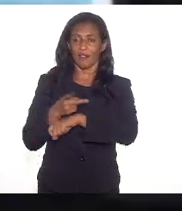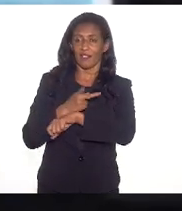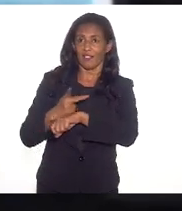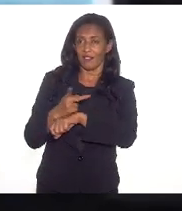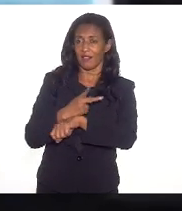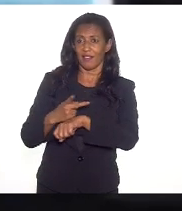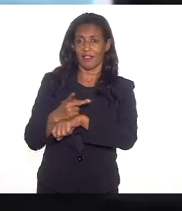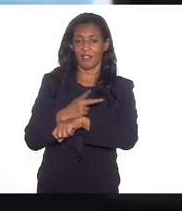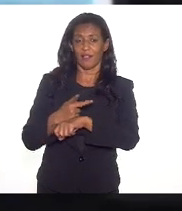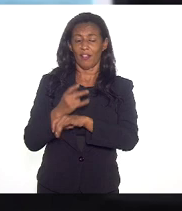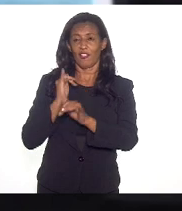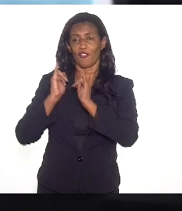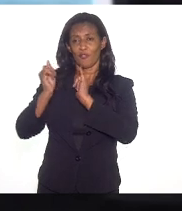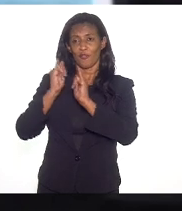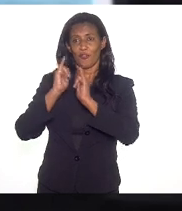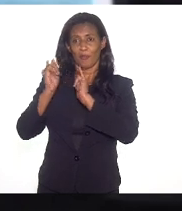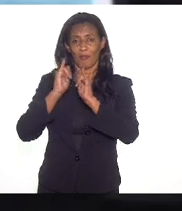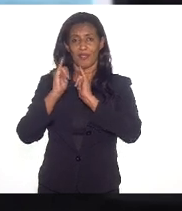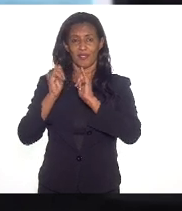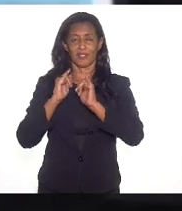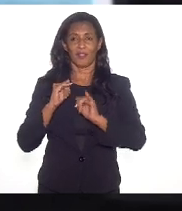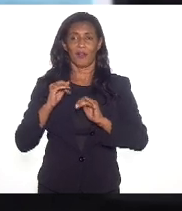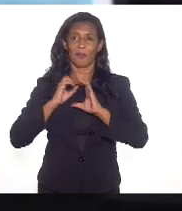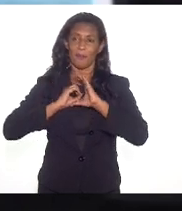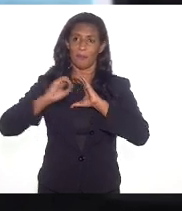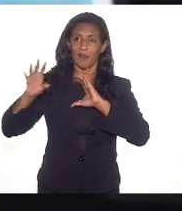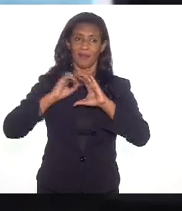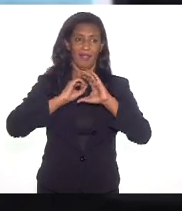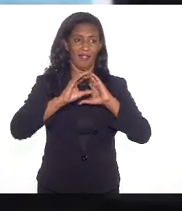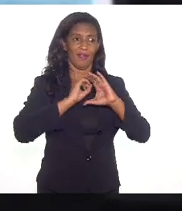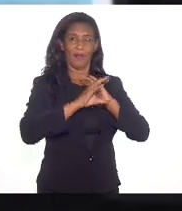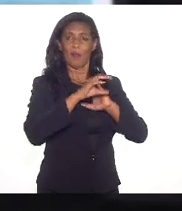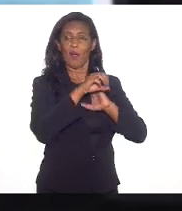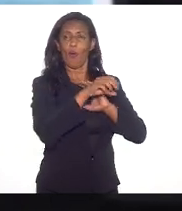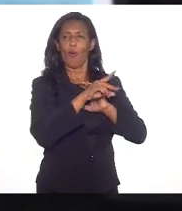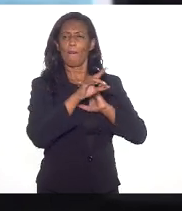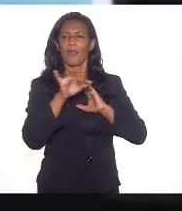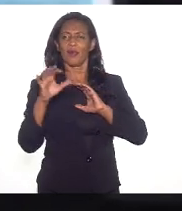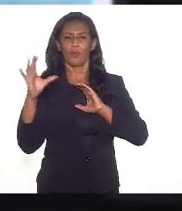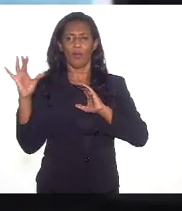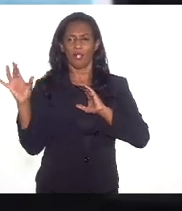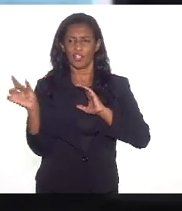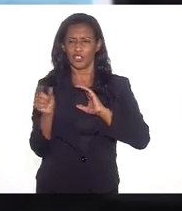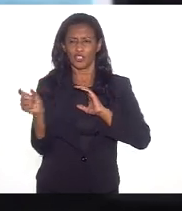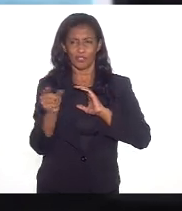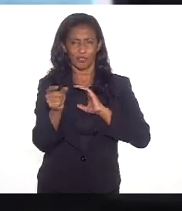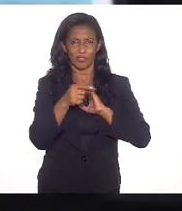meio de mandar informações para os operadores e as operadoras se negando, né? Além disso,